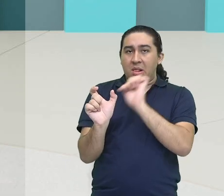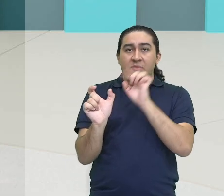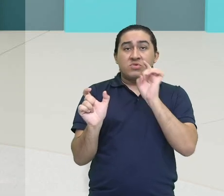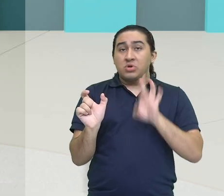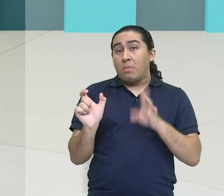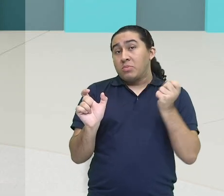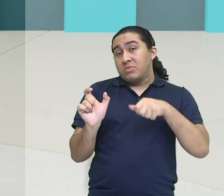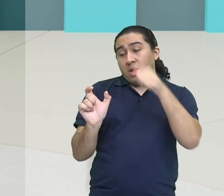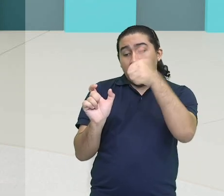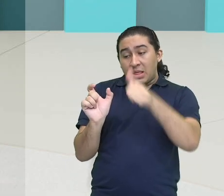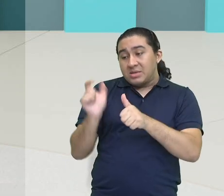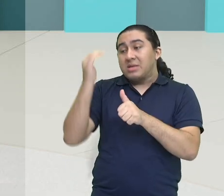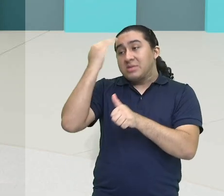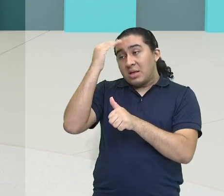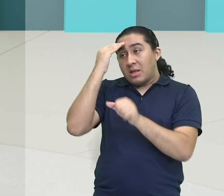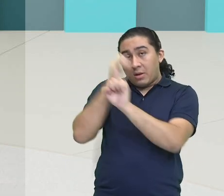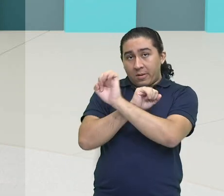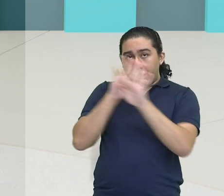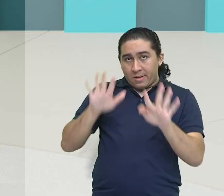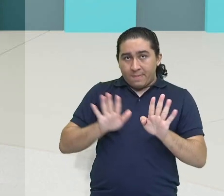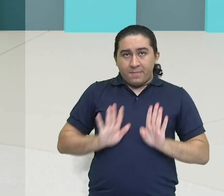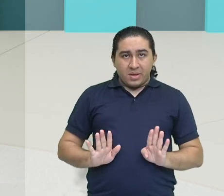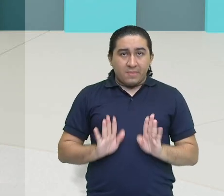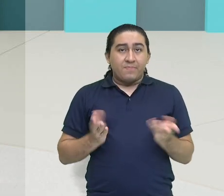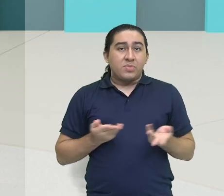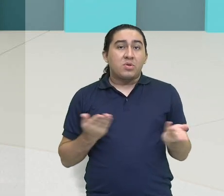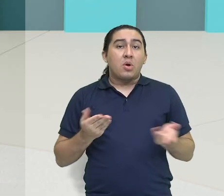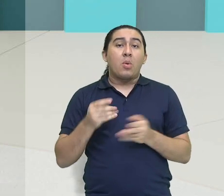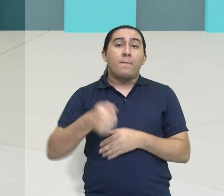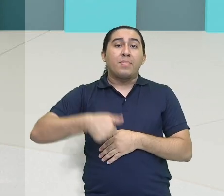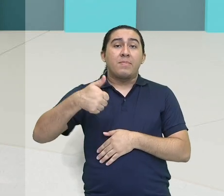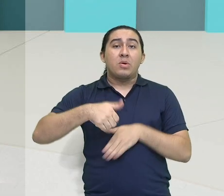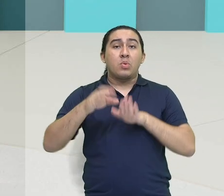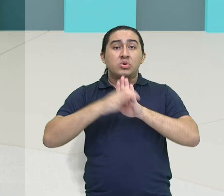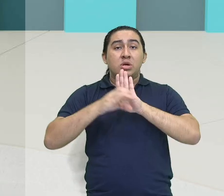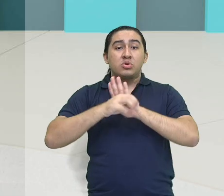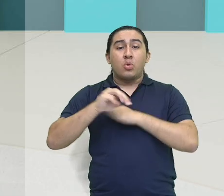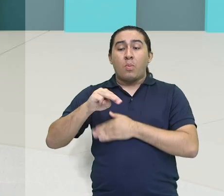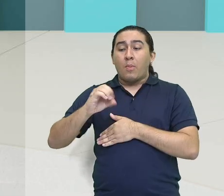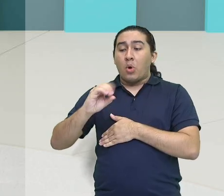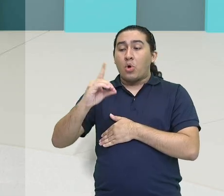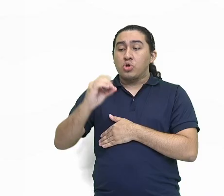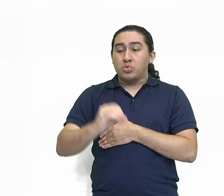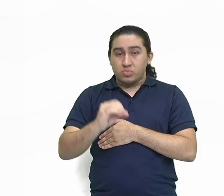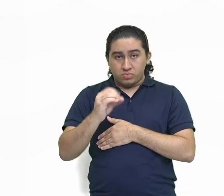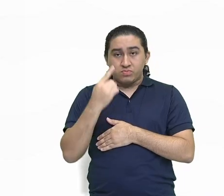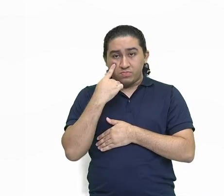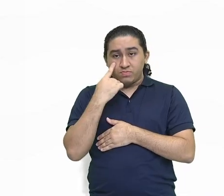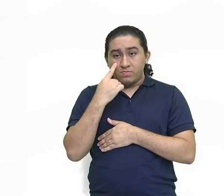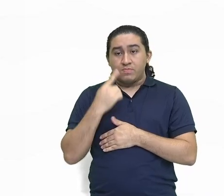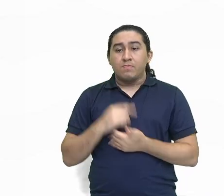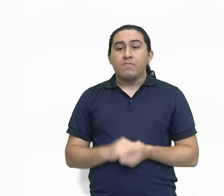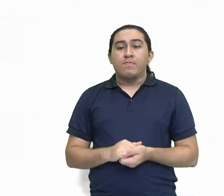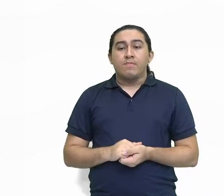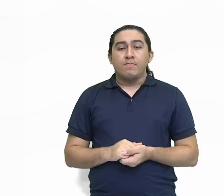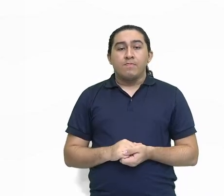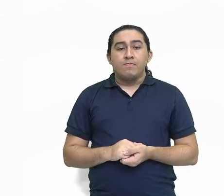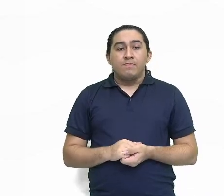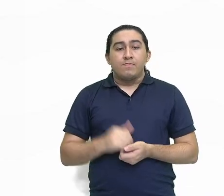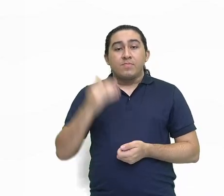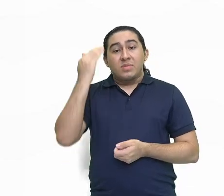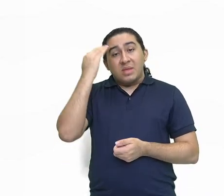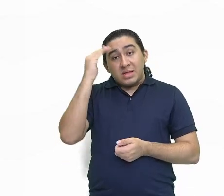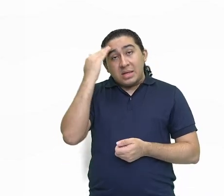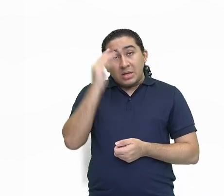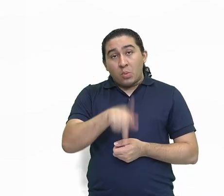palavra. Agora eu quero que vocês entendam aí o primeiro conceito, que é modo verbal. Acompanhem comigo. Conforme o